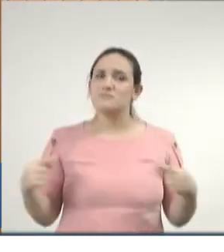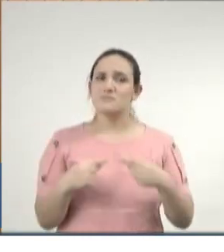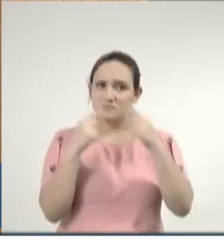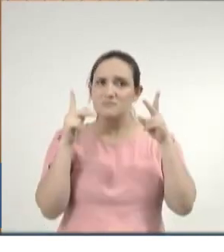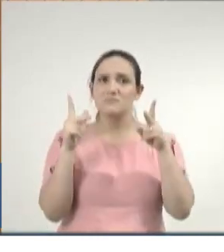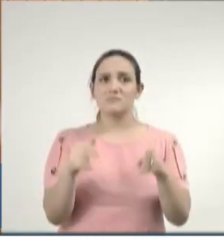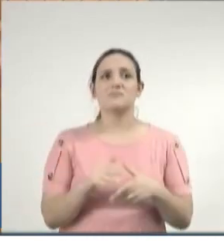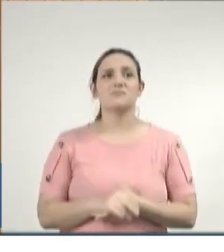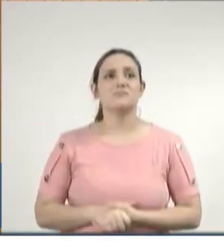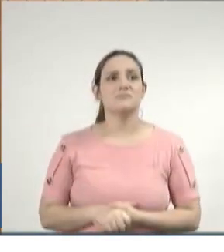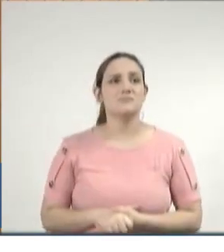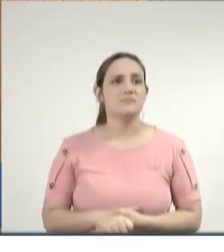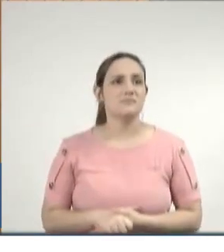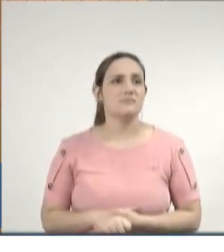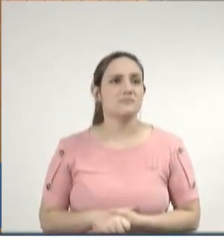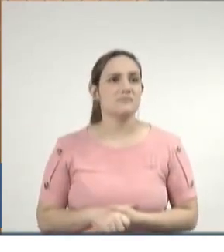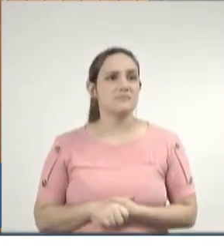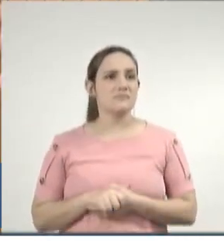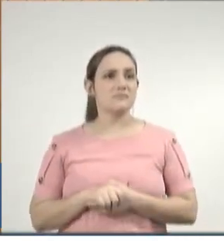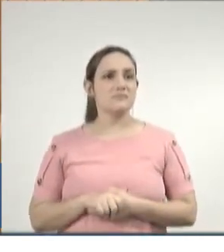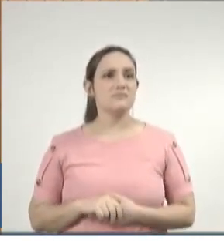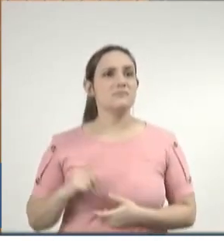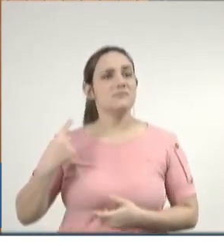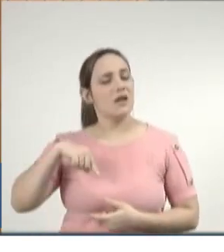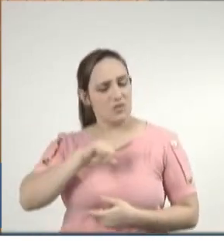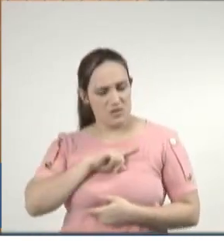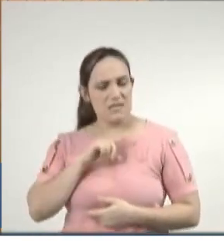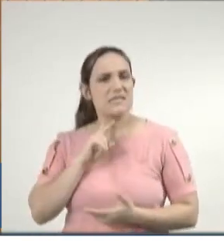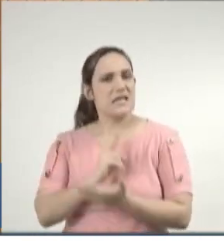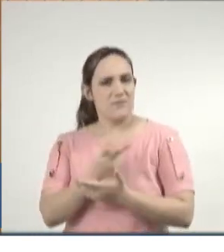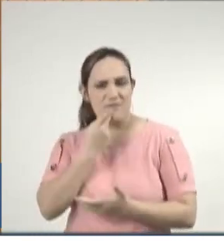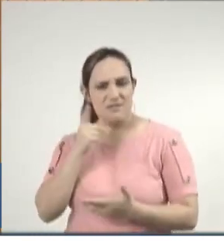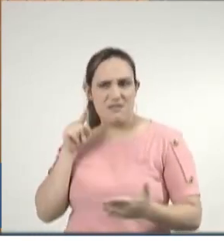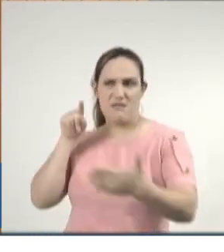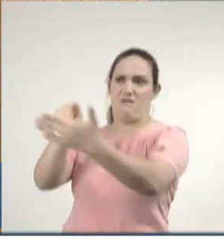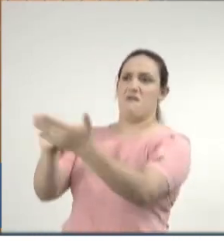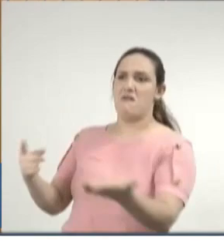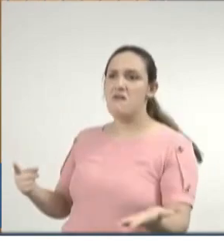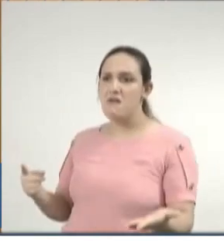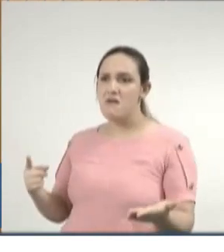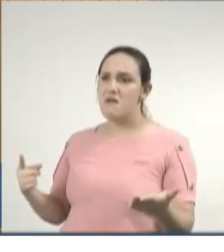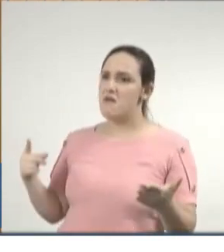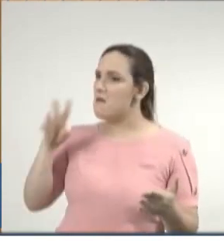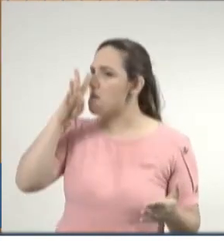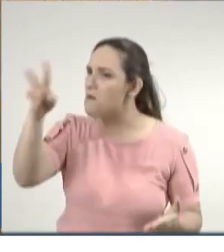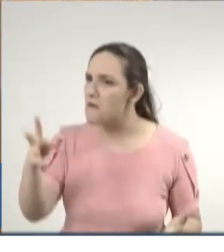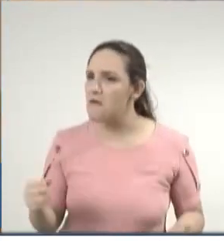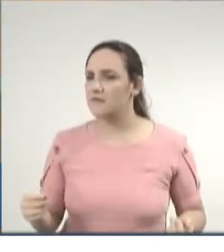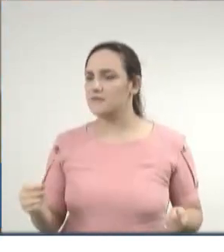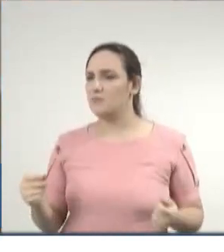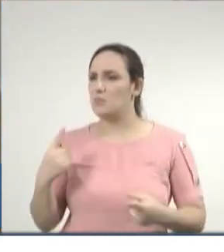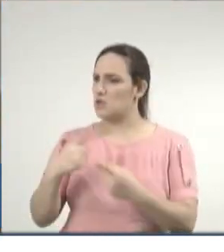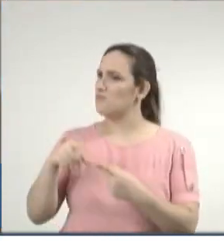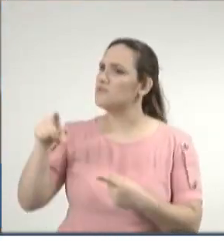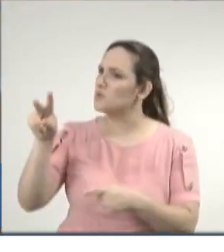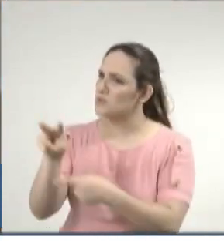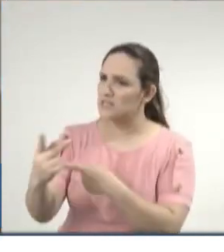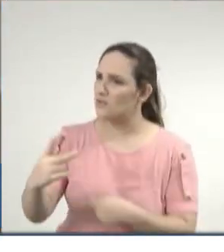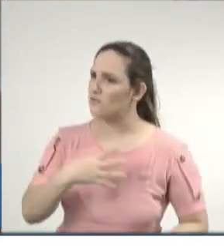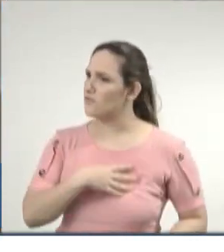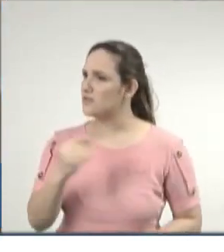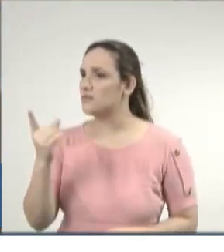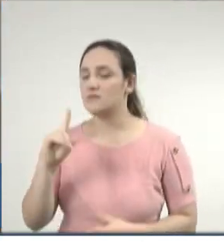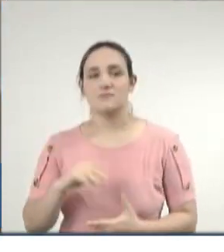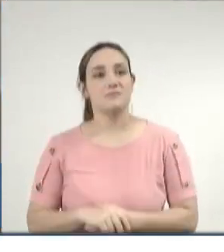nesse ponto, a gente automaticamente também aponta o dedo, né? Pensamento machista, né? Exatamente. É por isso a